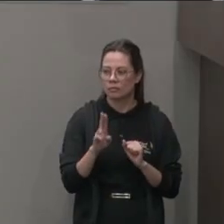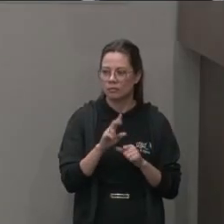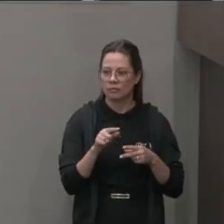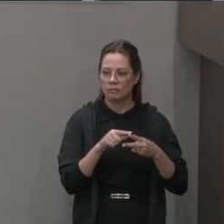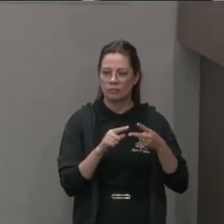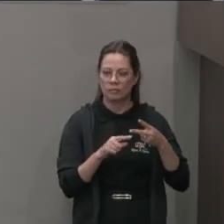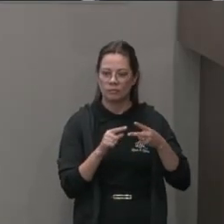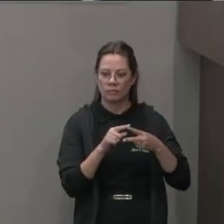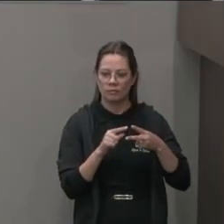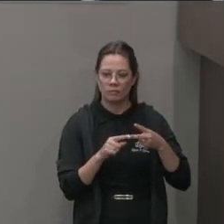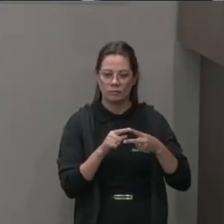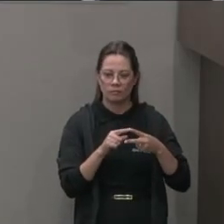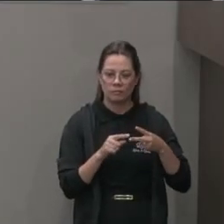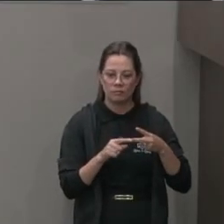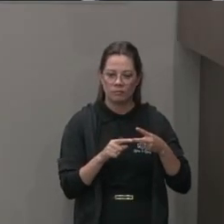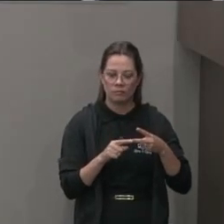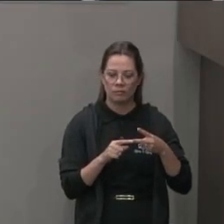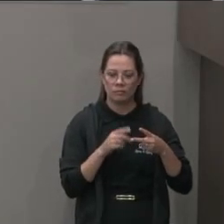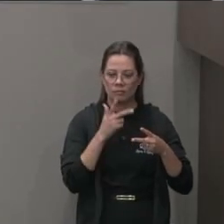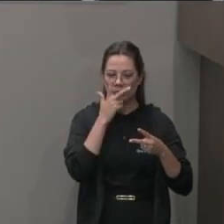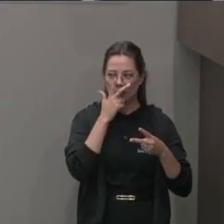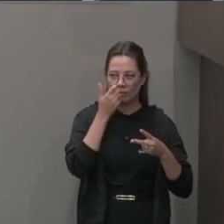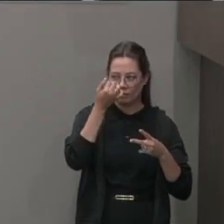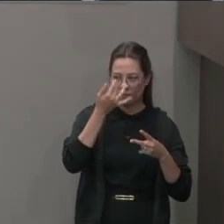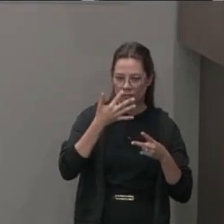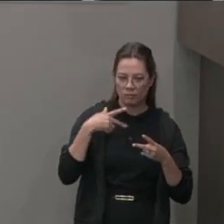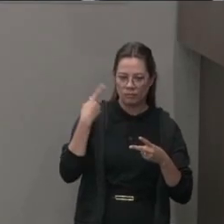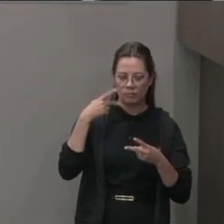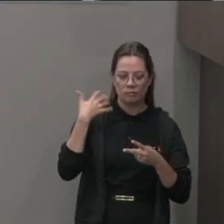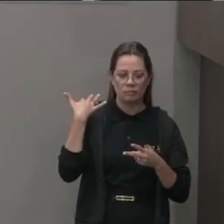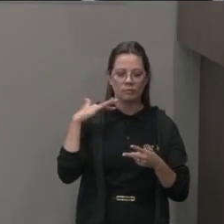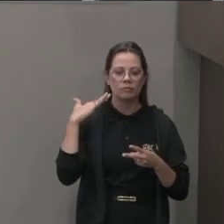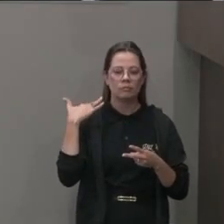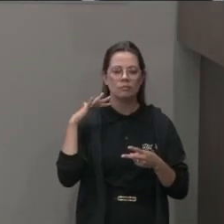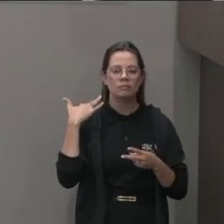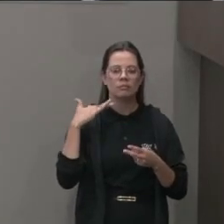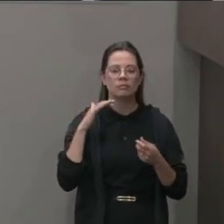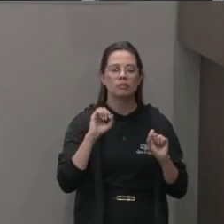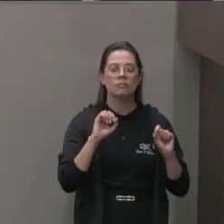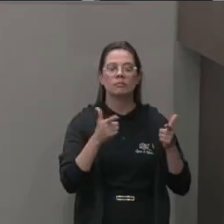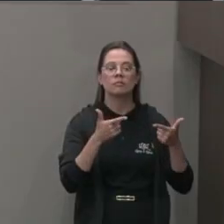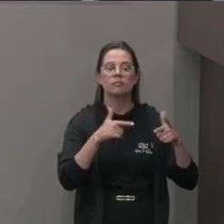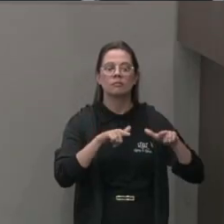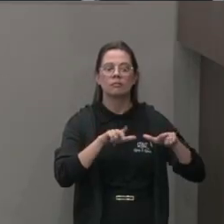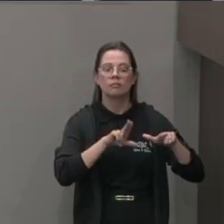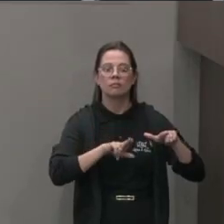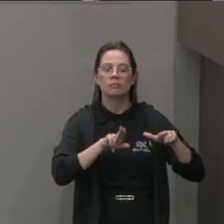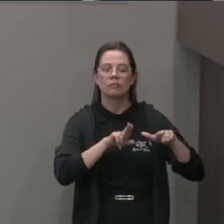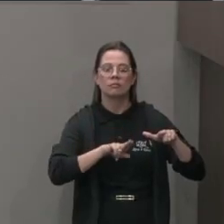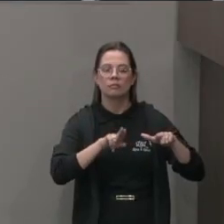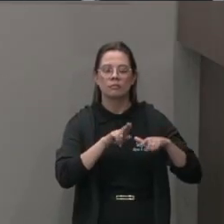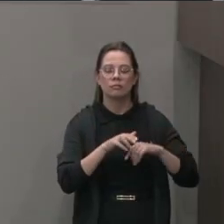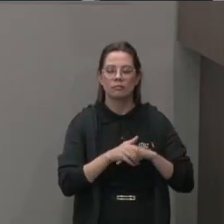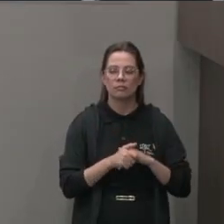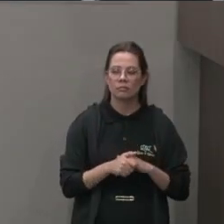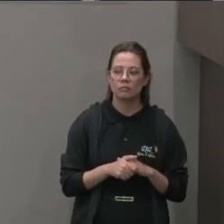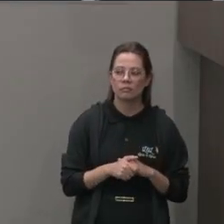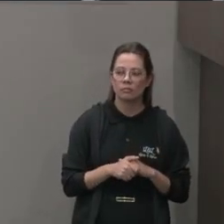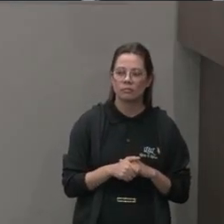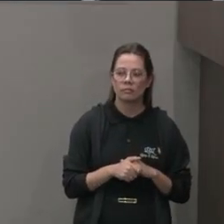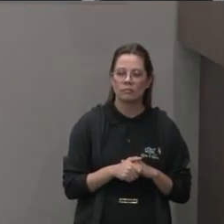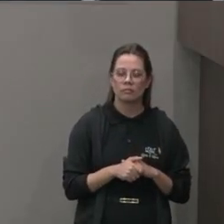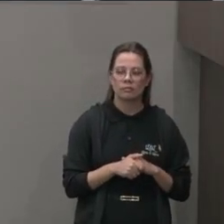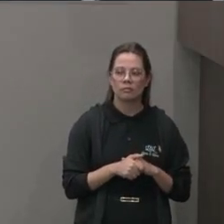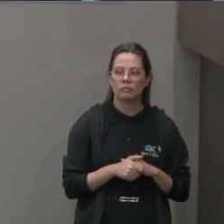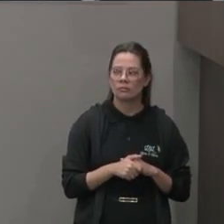né? Mas como muito bem falou a vereadora Valéria ali, em que local vai ser isso, né? Porque certamente